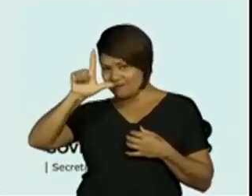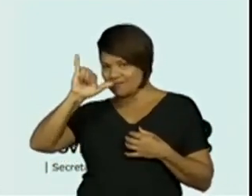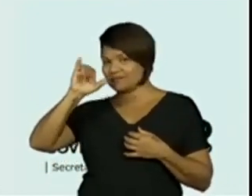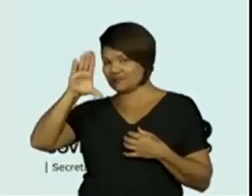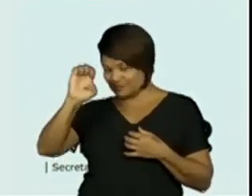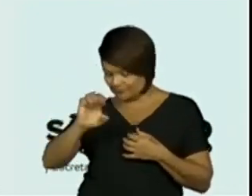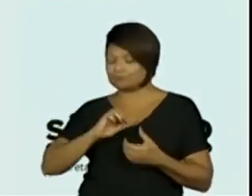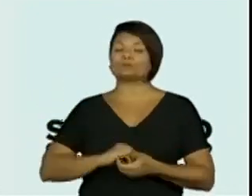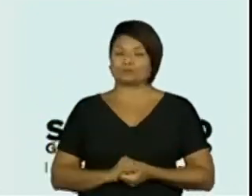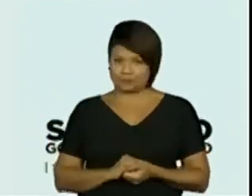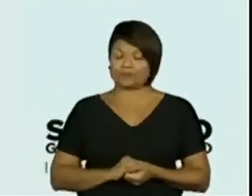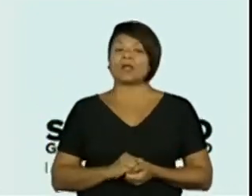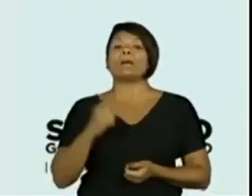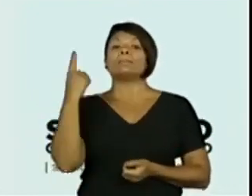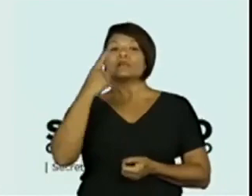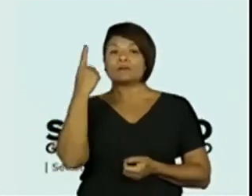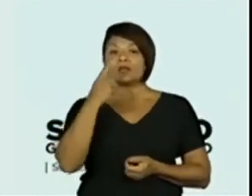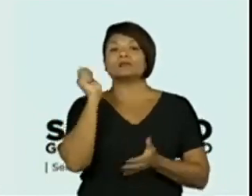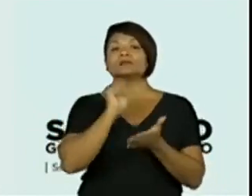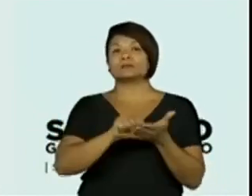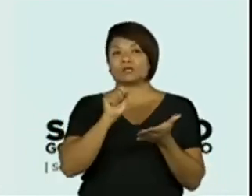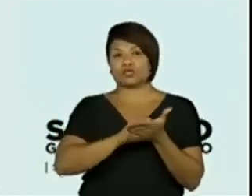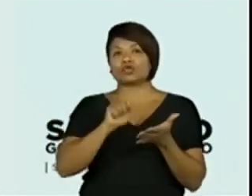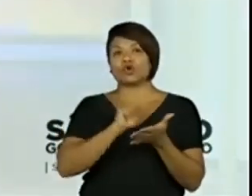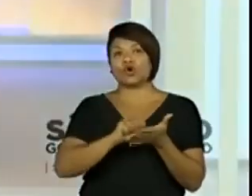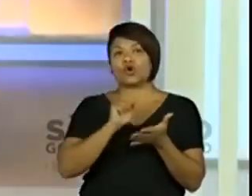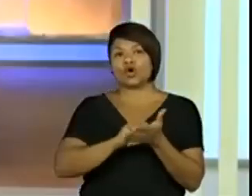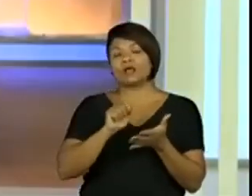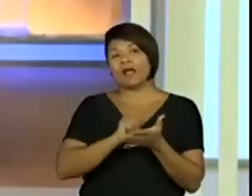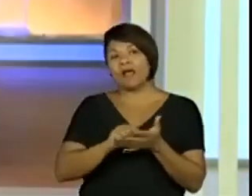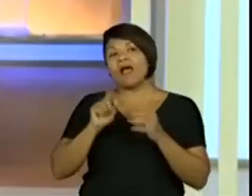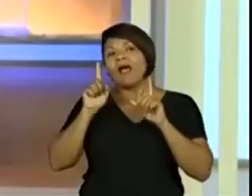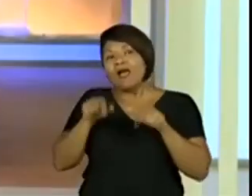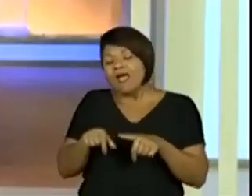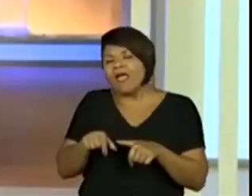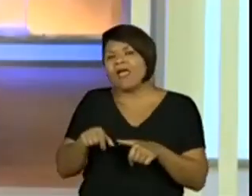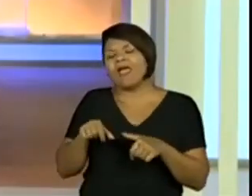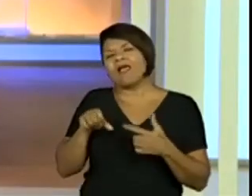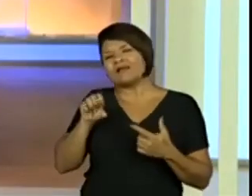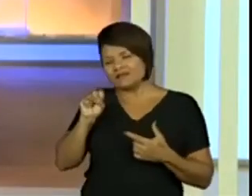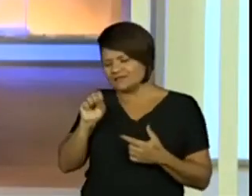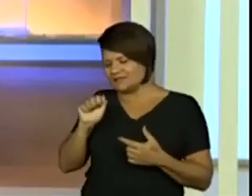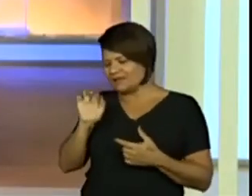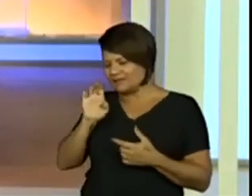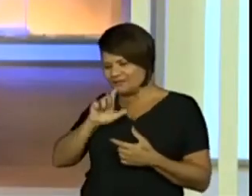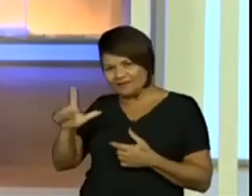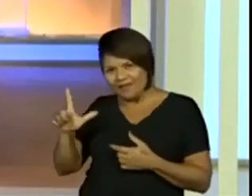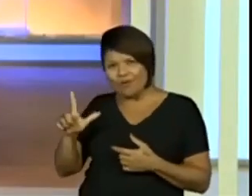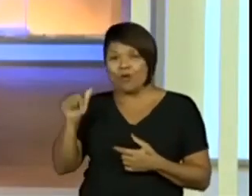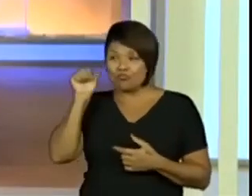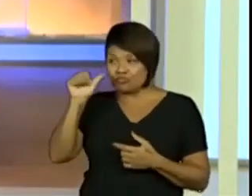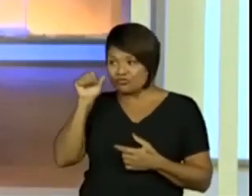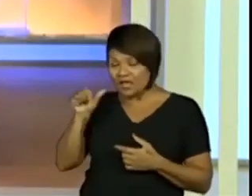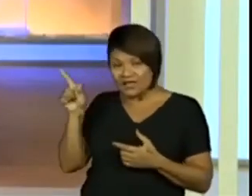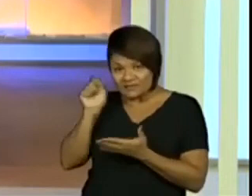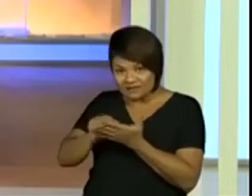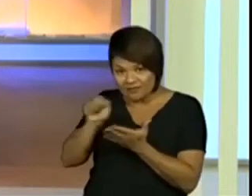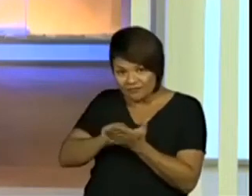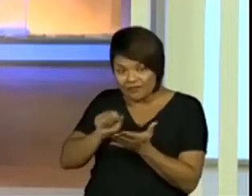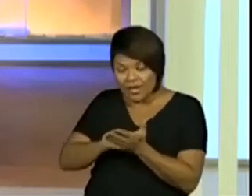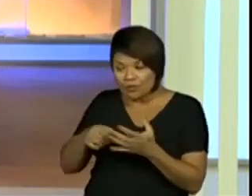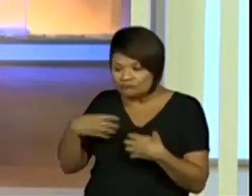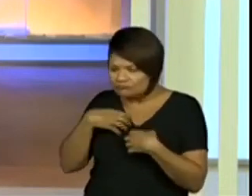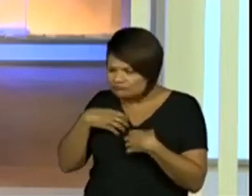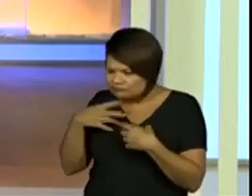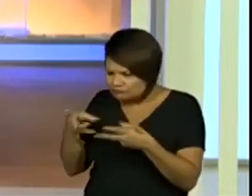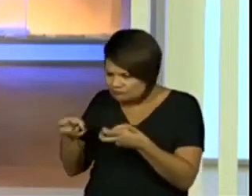a escritora. Ela foi formada em Ciências Sociais e resolveu escrever para crianças inspiradas nos seus